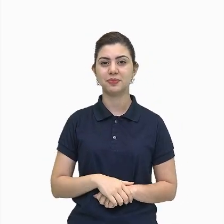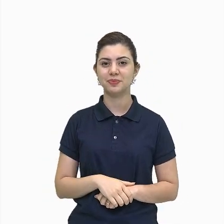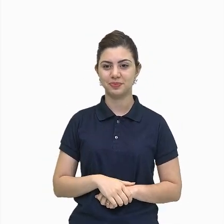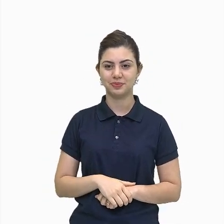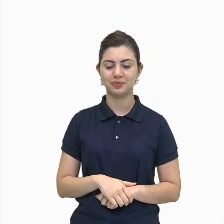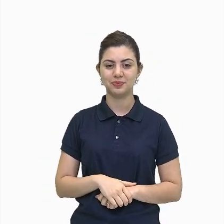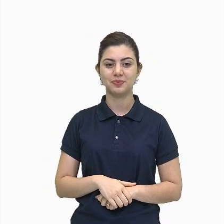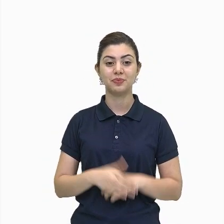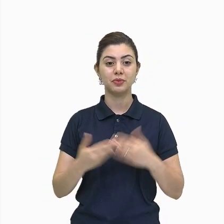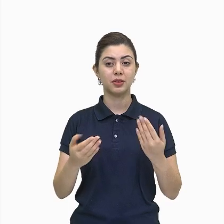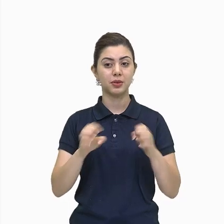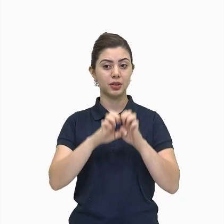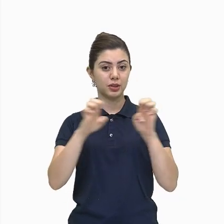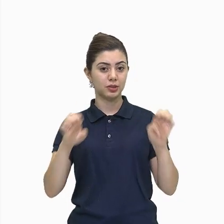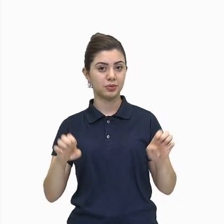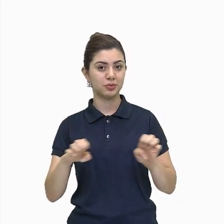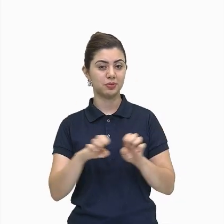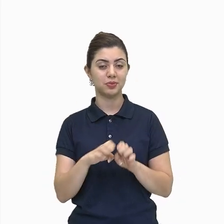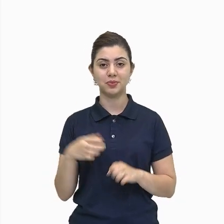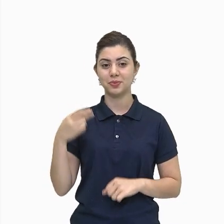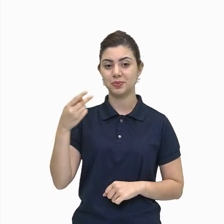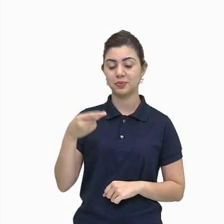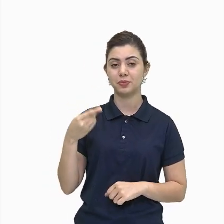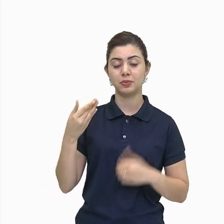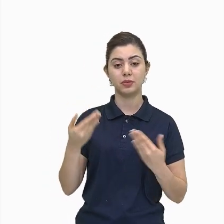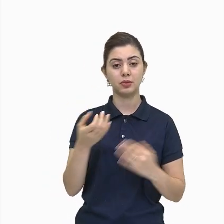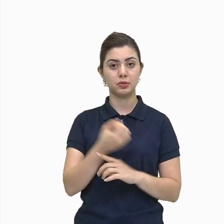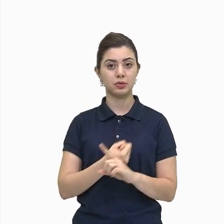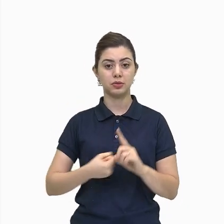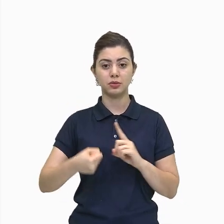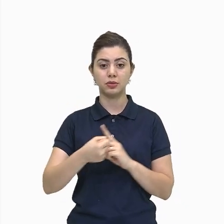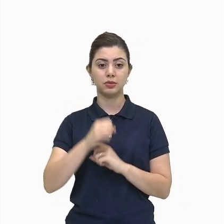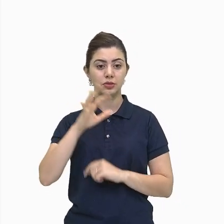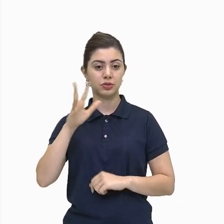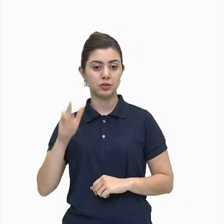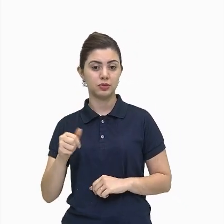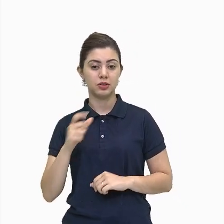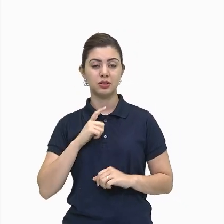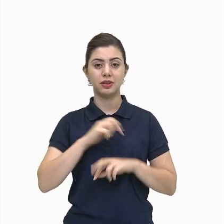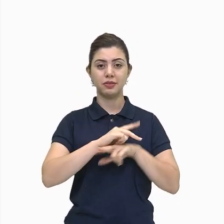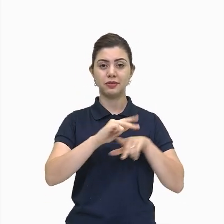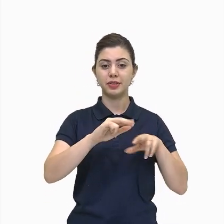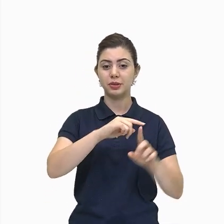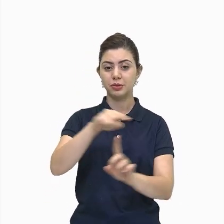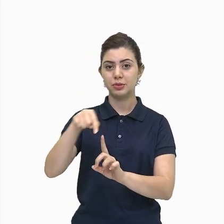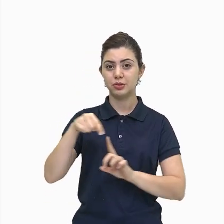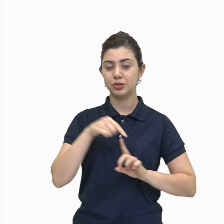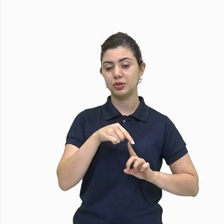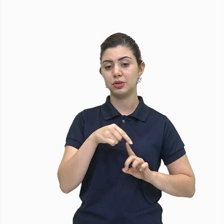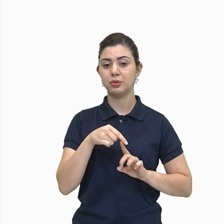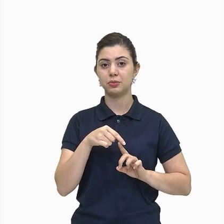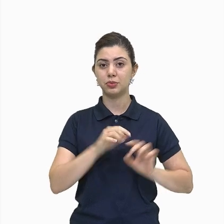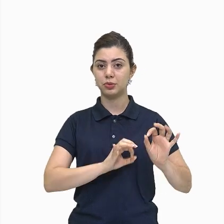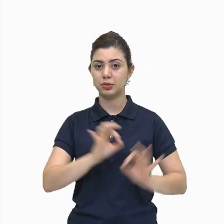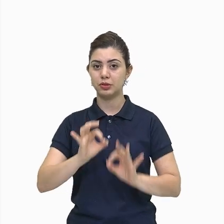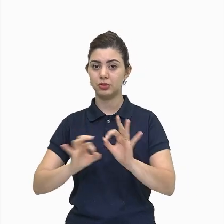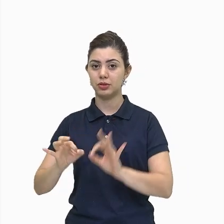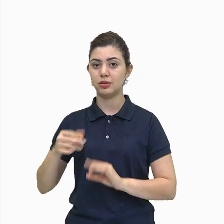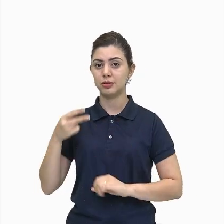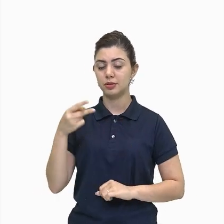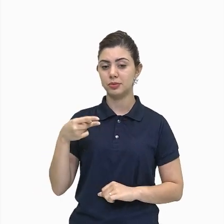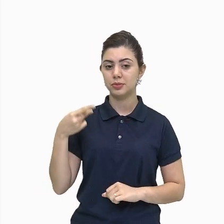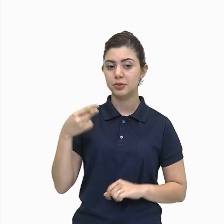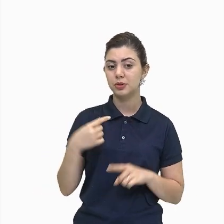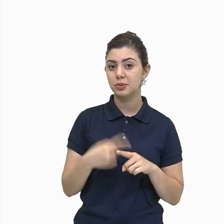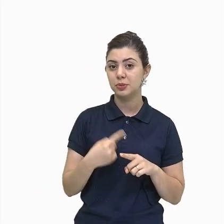Então, estrutura política. As sociedades africanas apresentavam diversos modelos de organização política. Por quê?